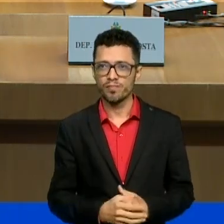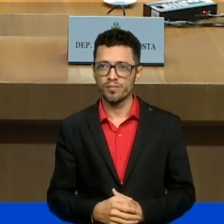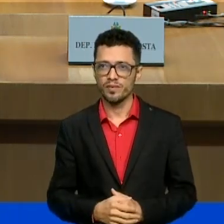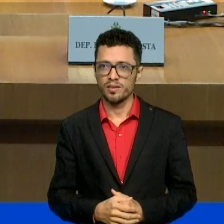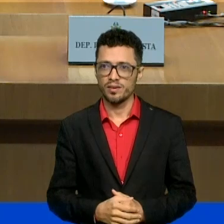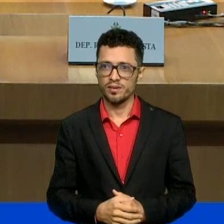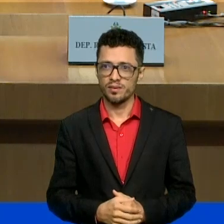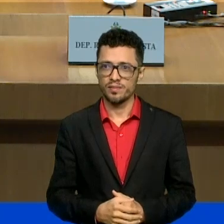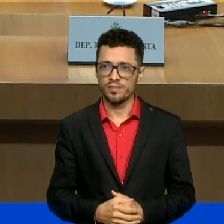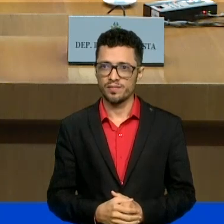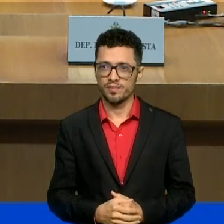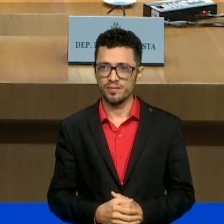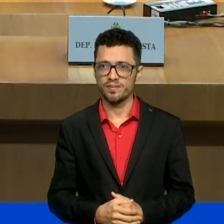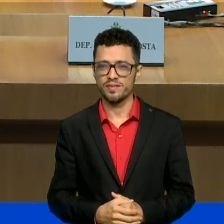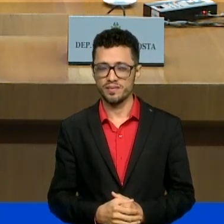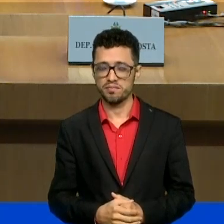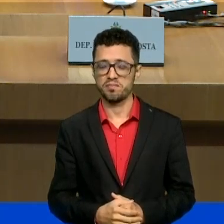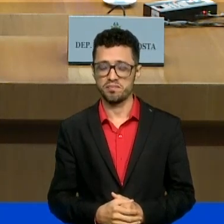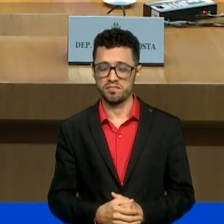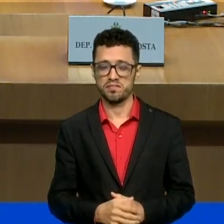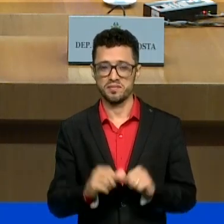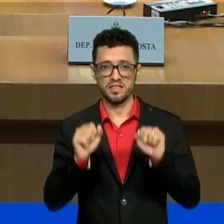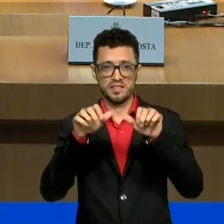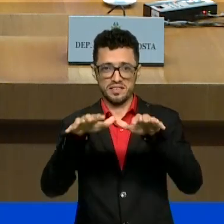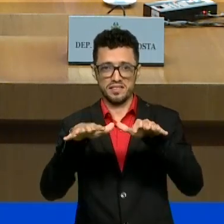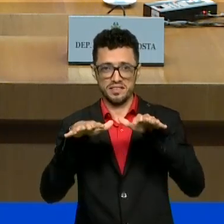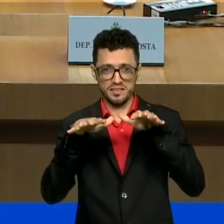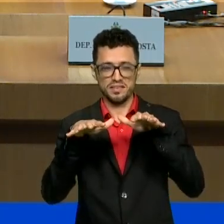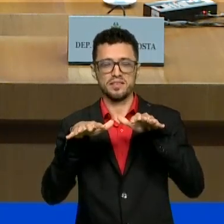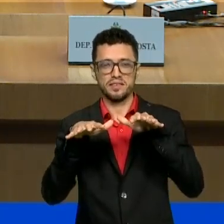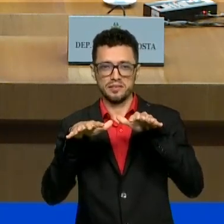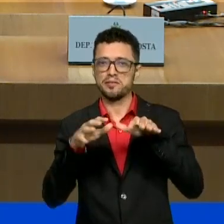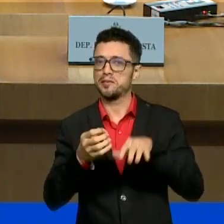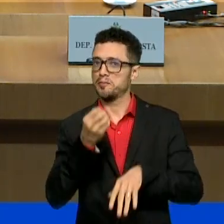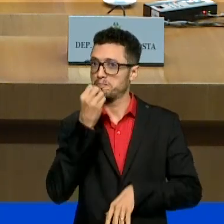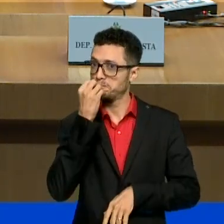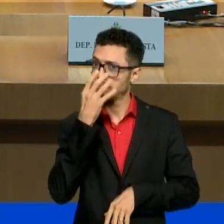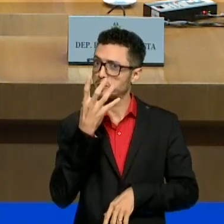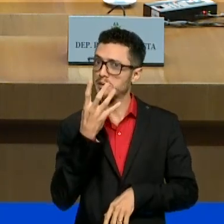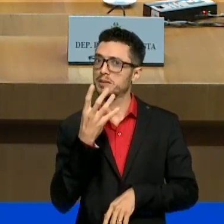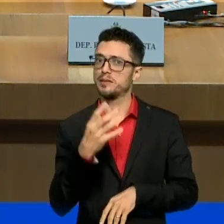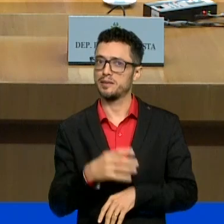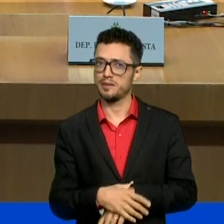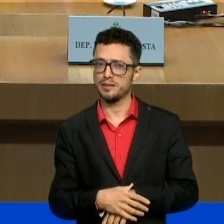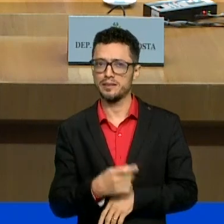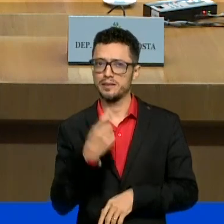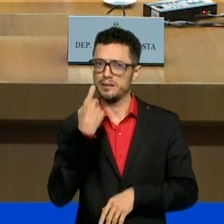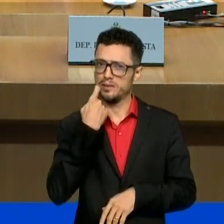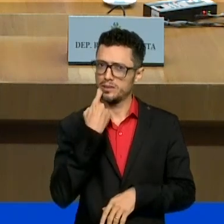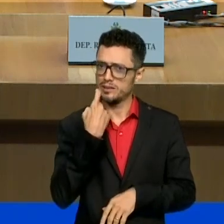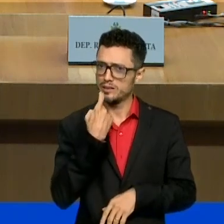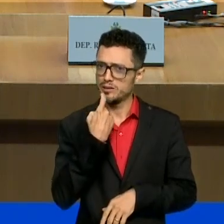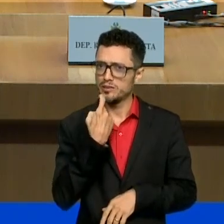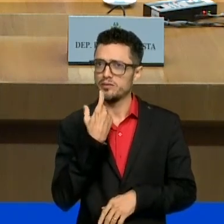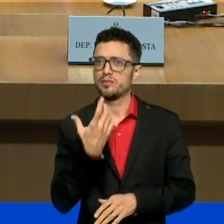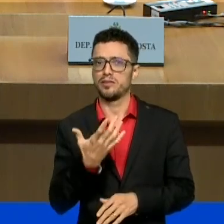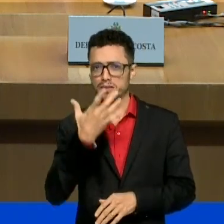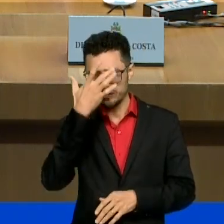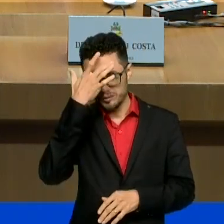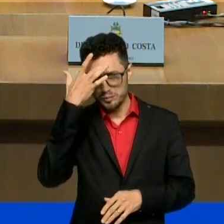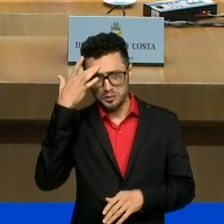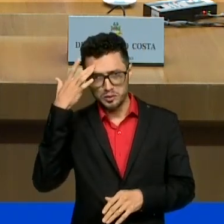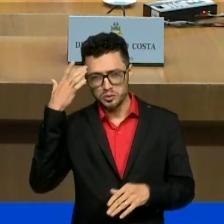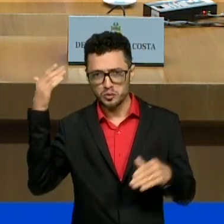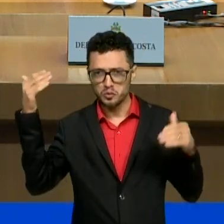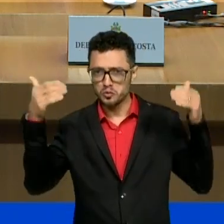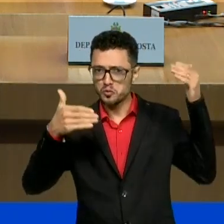a sessão está muito prestigiada. Sexta-feira, em campanha, todo mundo vindo correndo para ali prestigiar, viu,